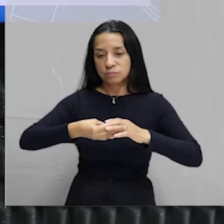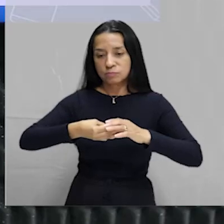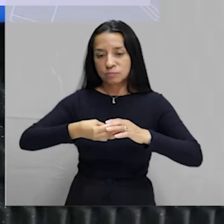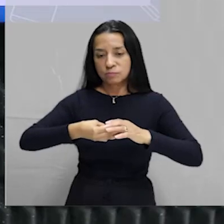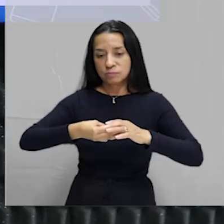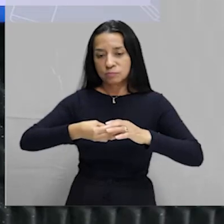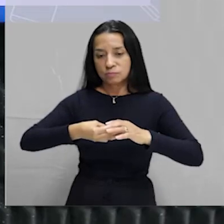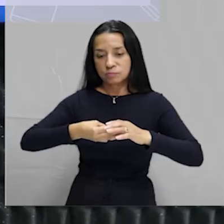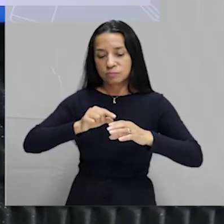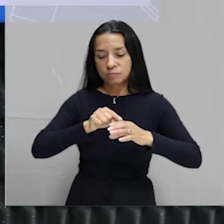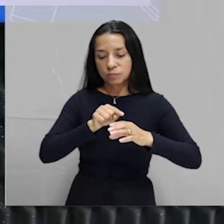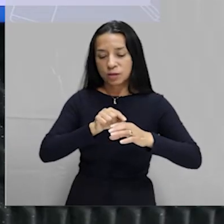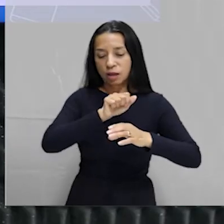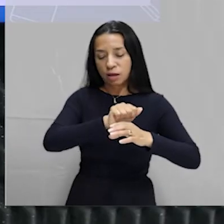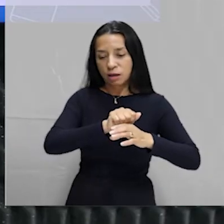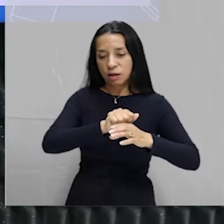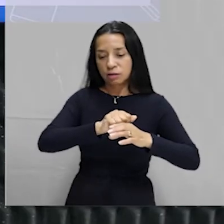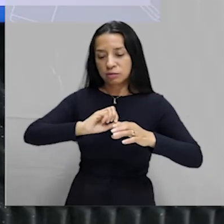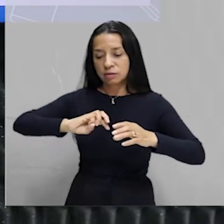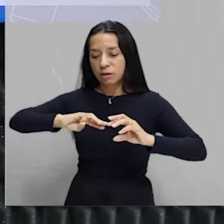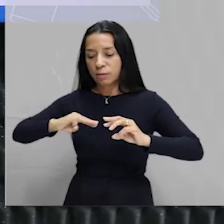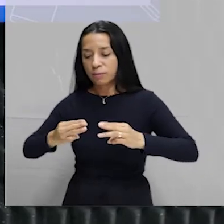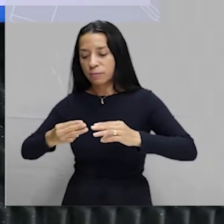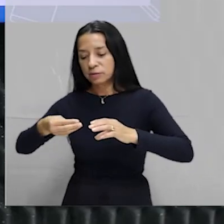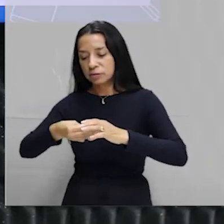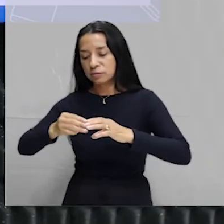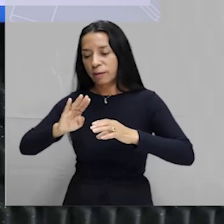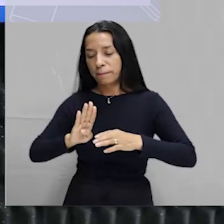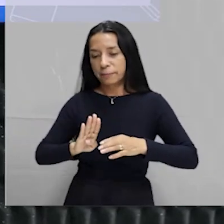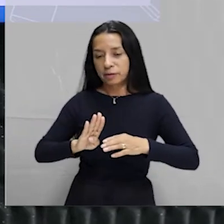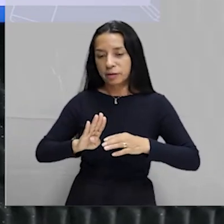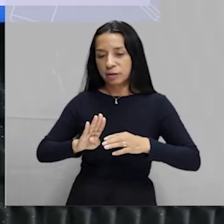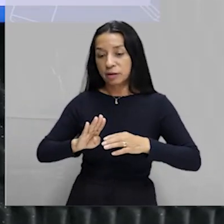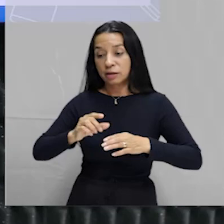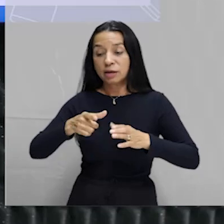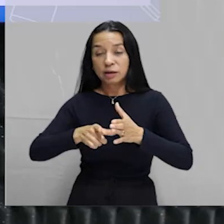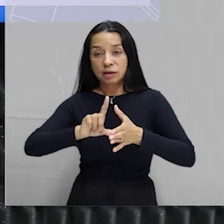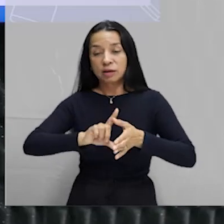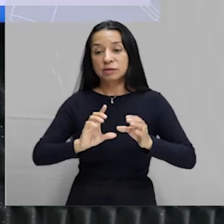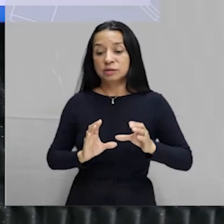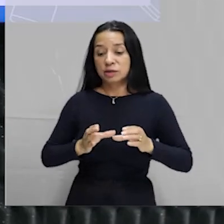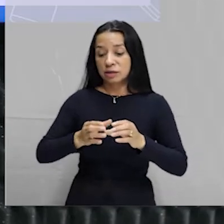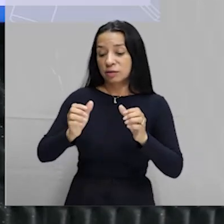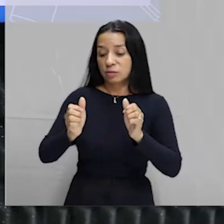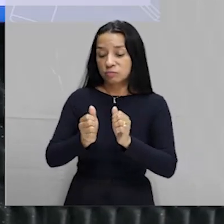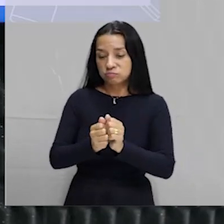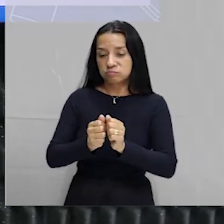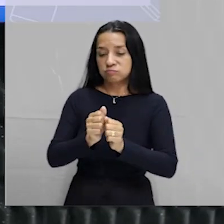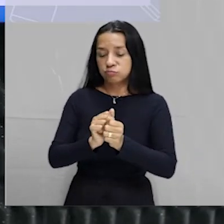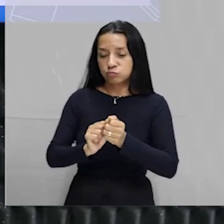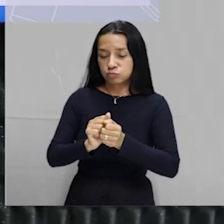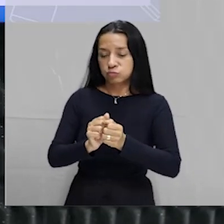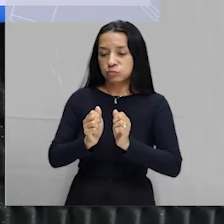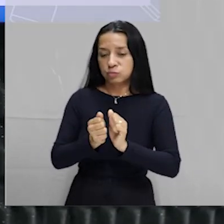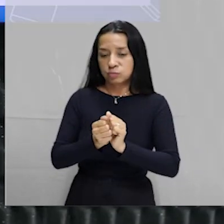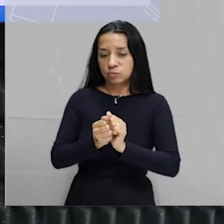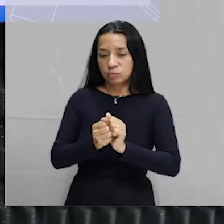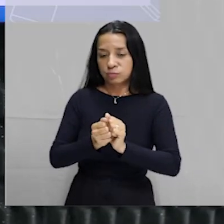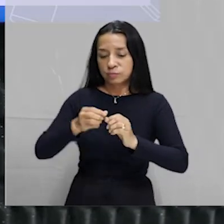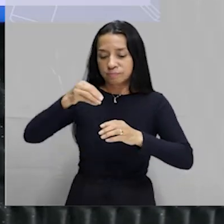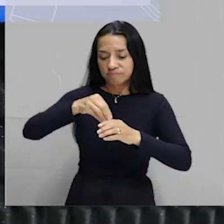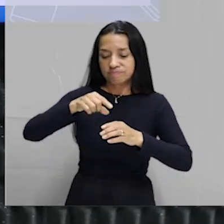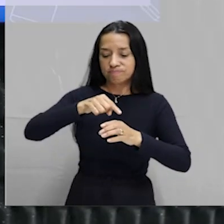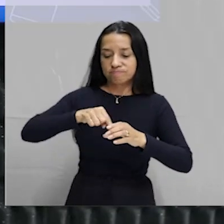A, essa primeira aqui, e uma massa celular B. Isso aqui era só uma coisa só. Então ocorreu uma divisão dentro da